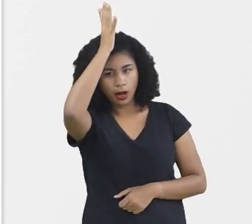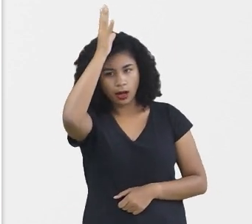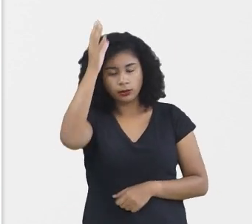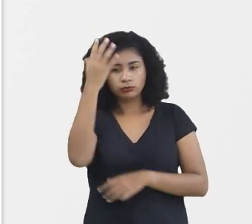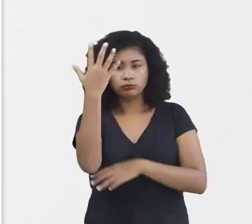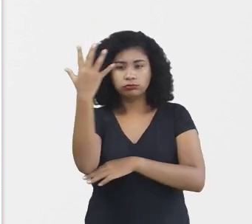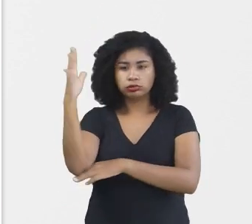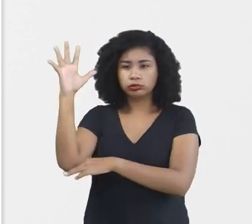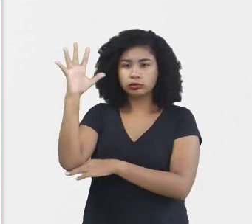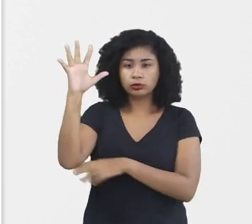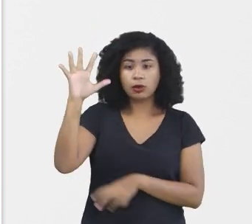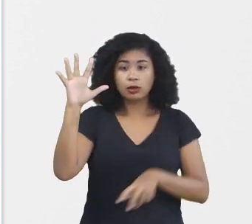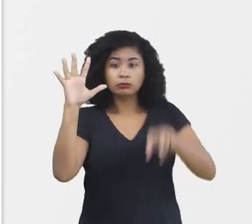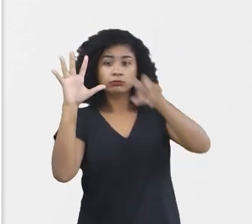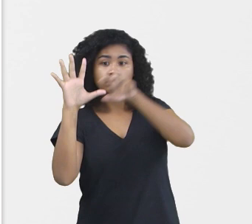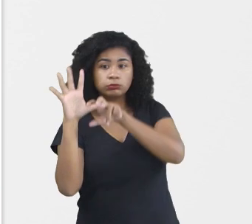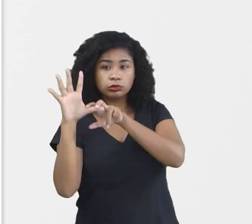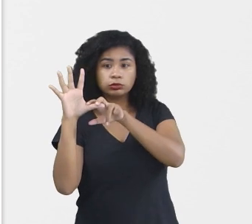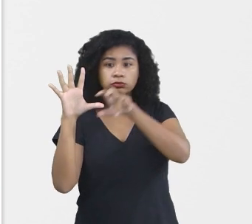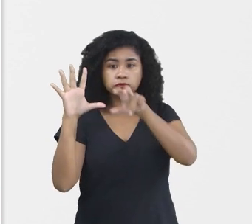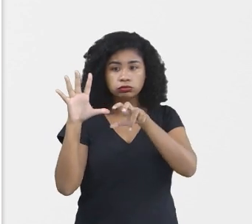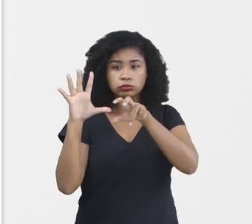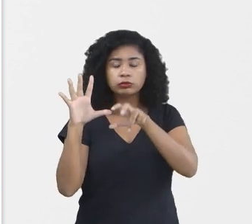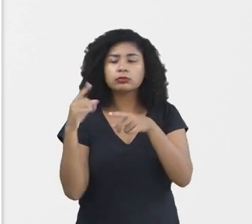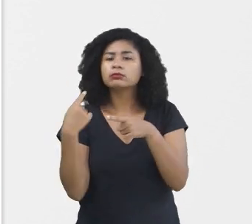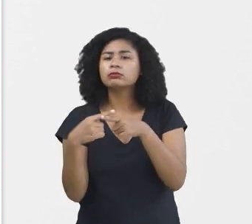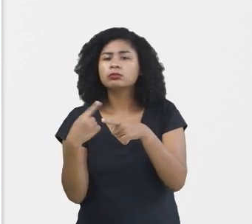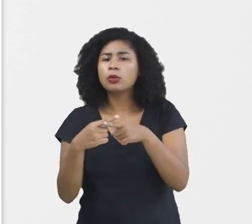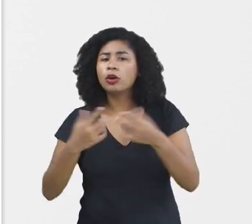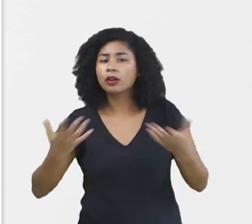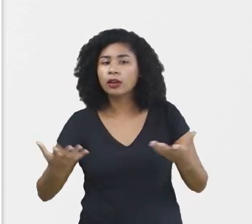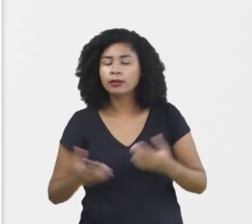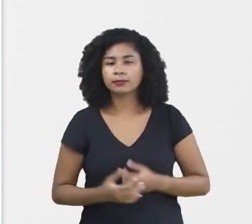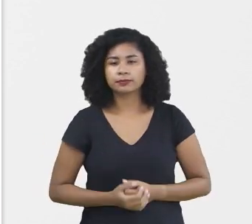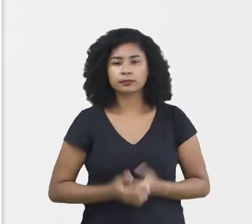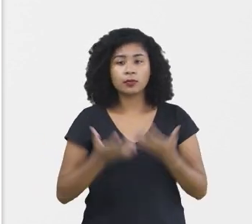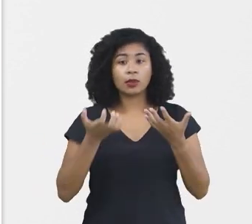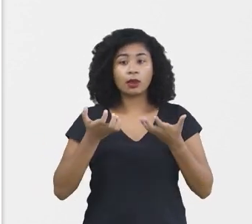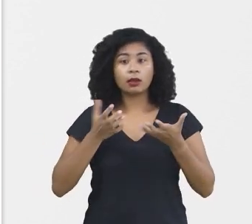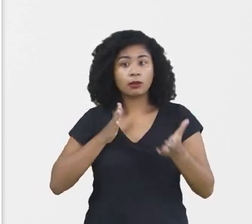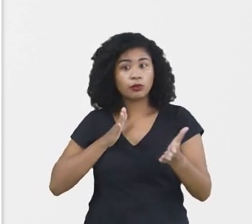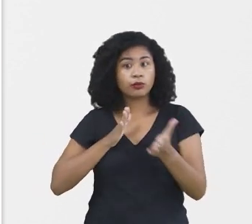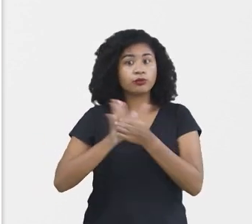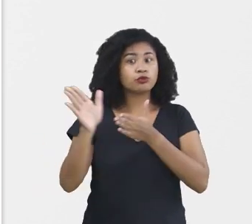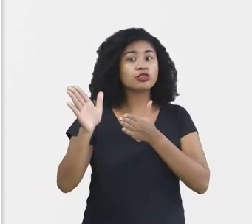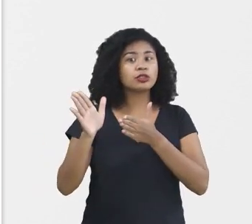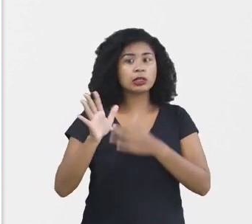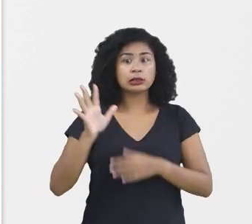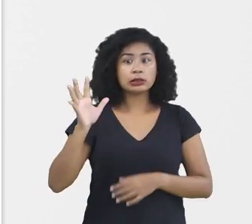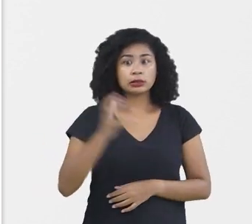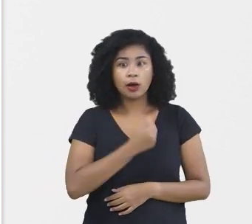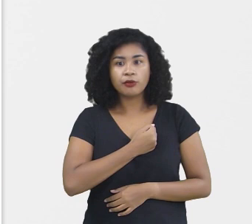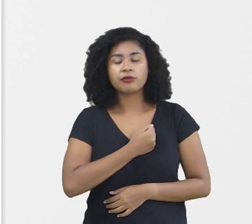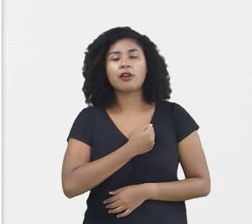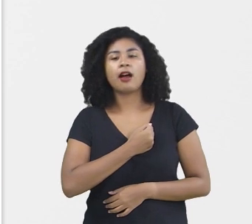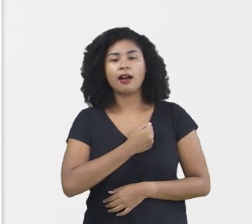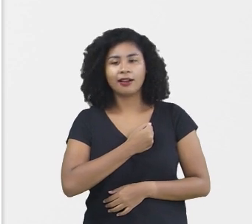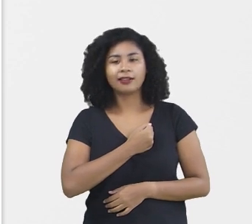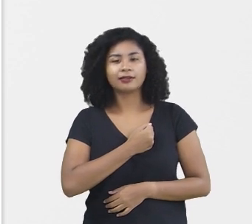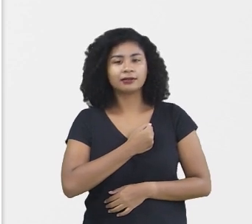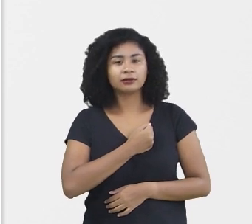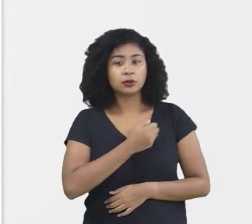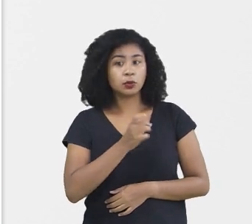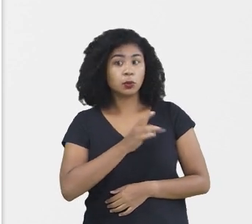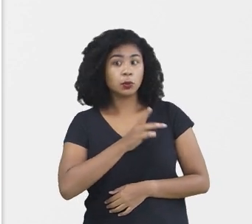Elas subiram na árvore porque elas queriam escapar da raposa, tá? Porque a raposa é o animal predador da